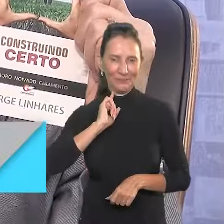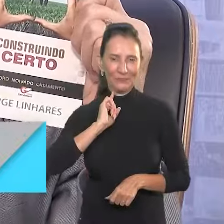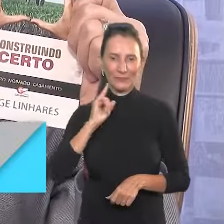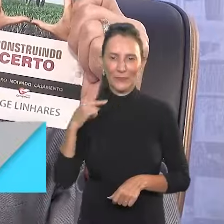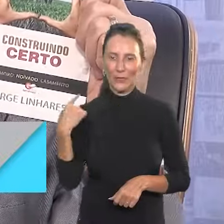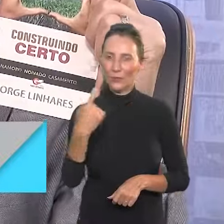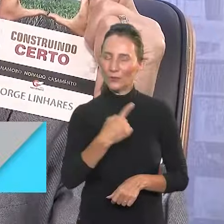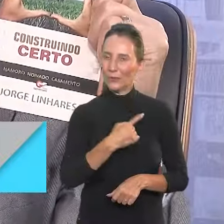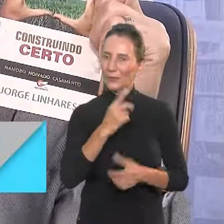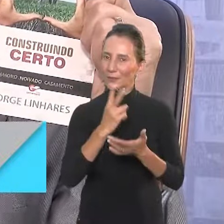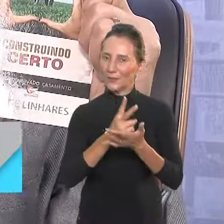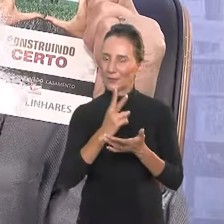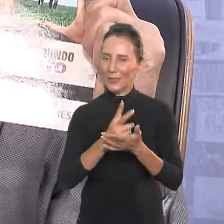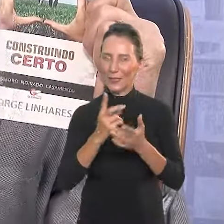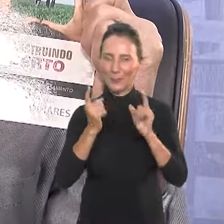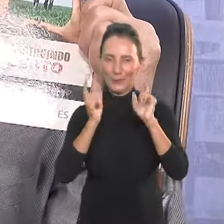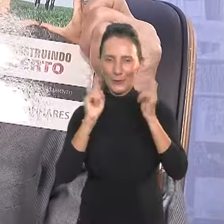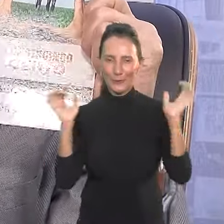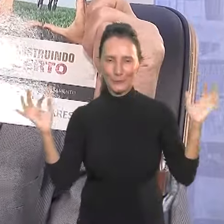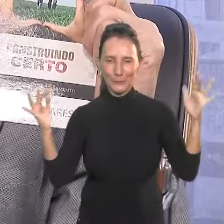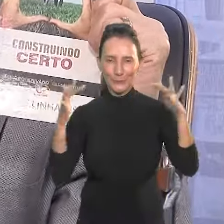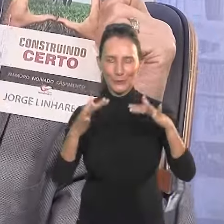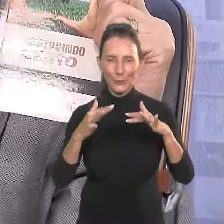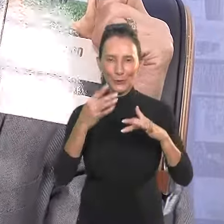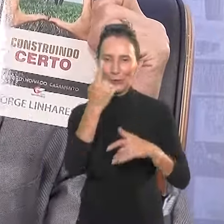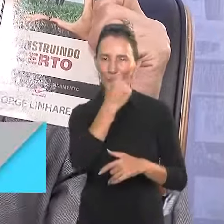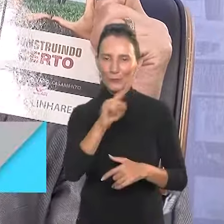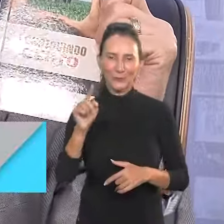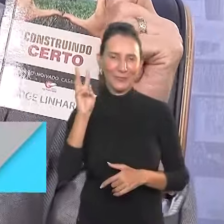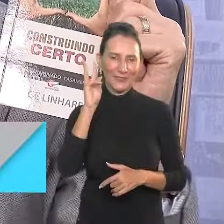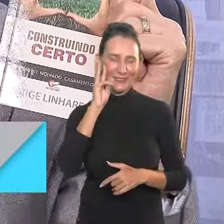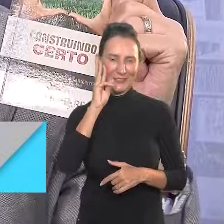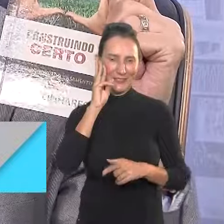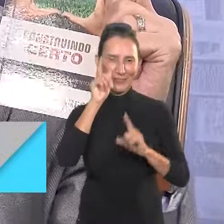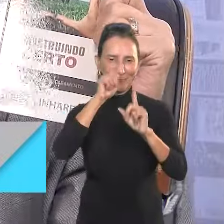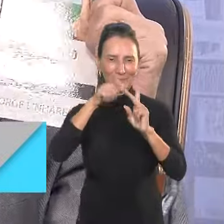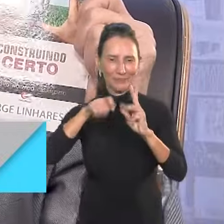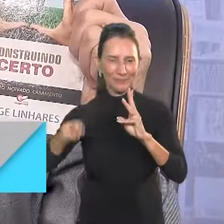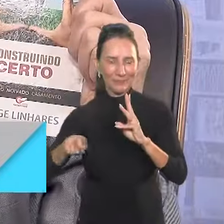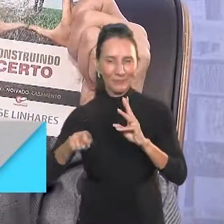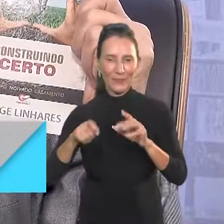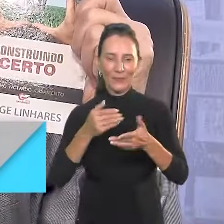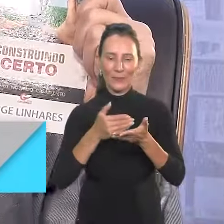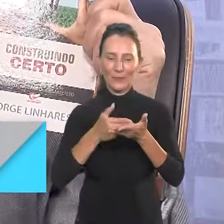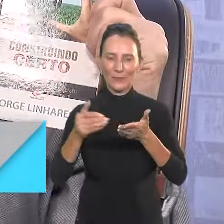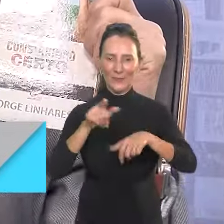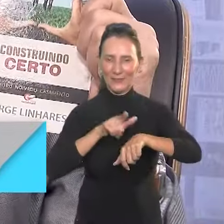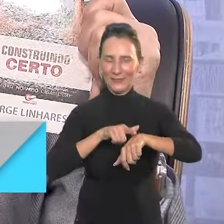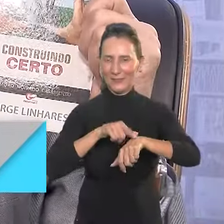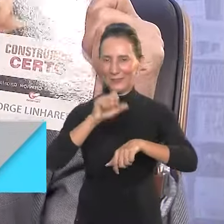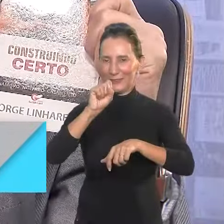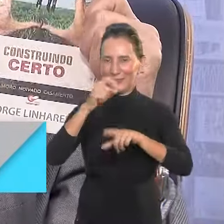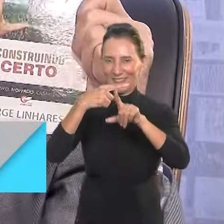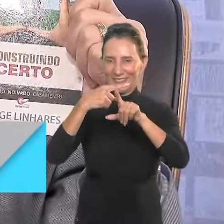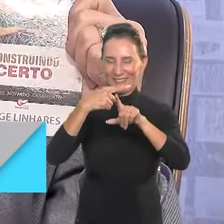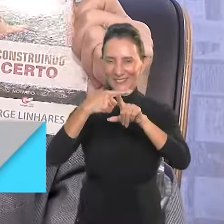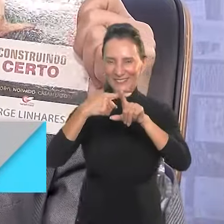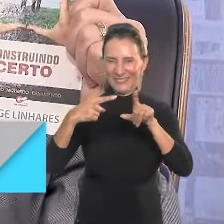nós nos reunimos na última terça-feira de cada mês. A partir das 8 da manhã, temos um